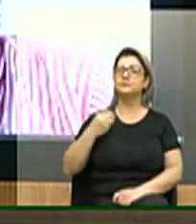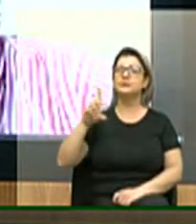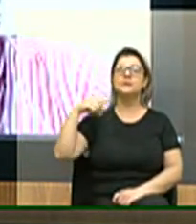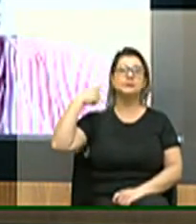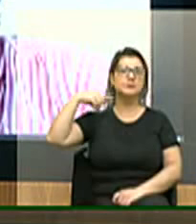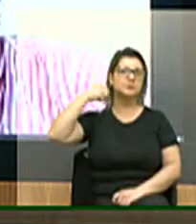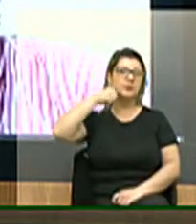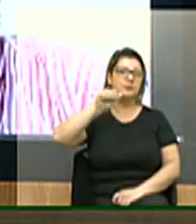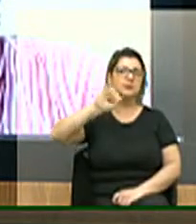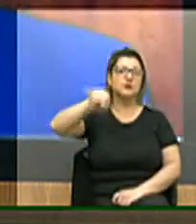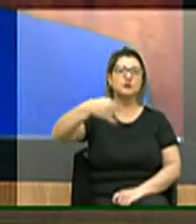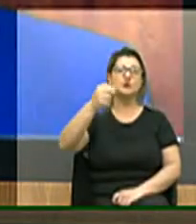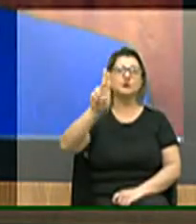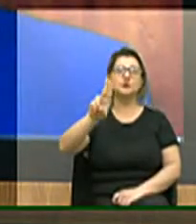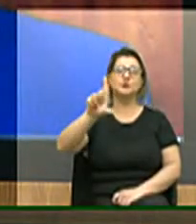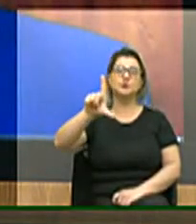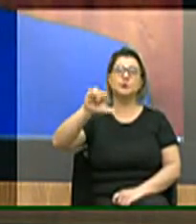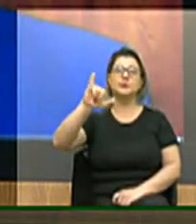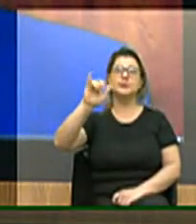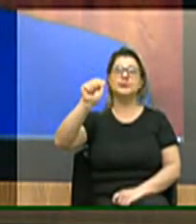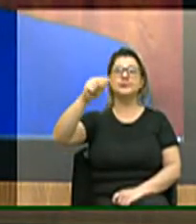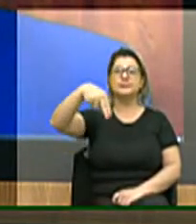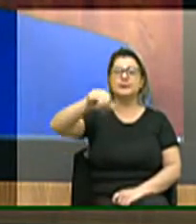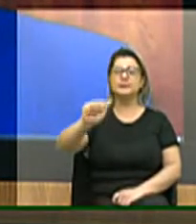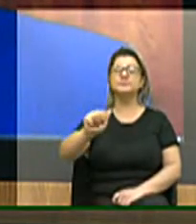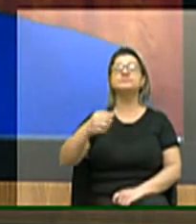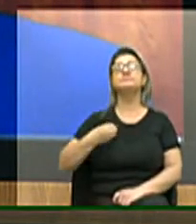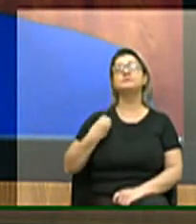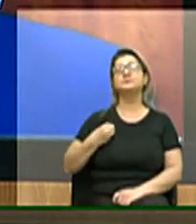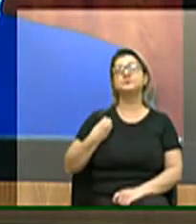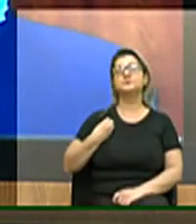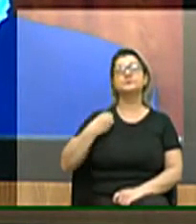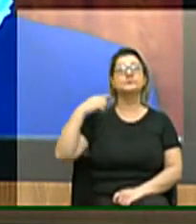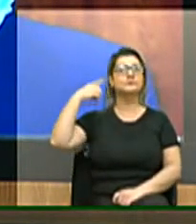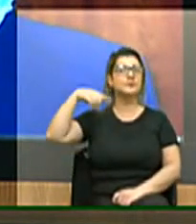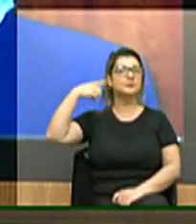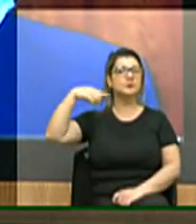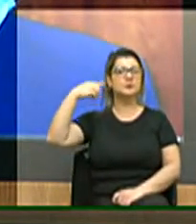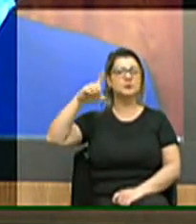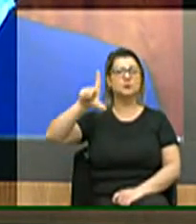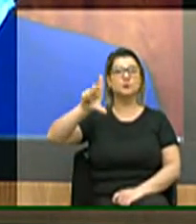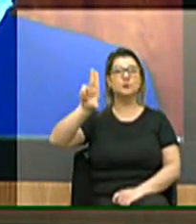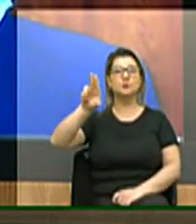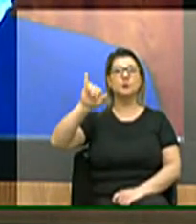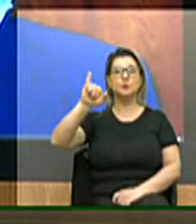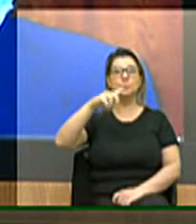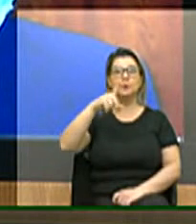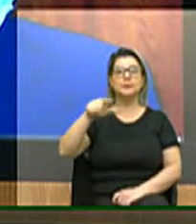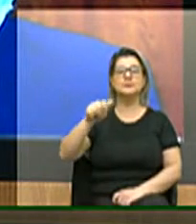Deputada Juliana Brizola. Presente. Deputado Luiz Marenco.